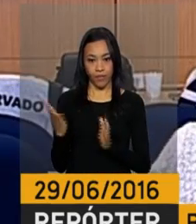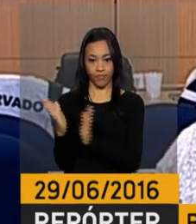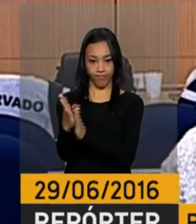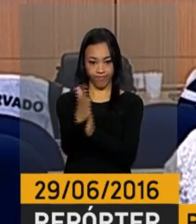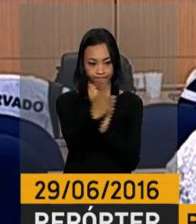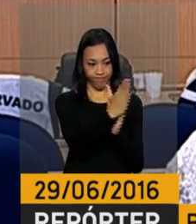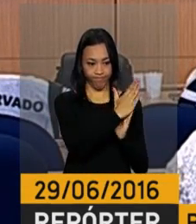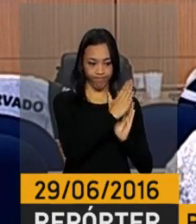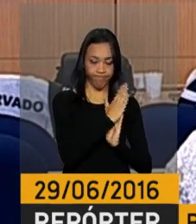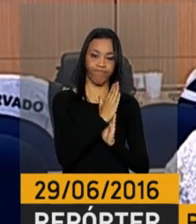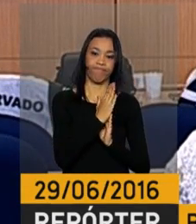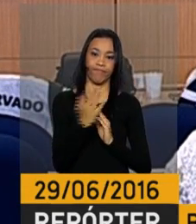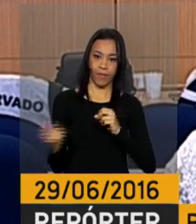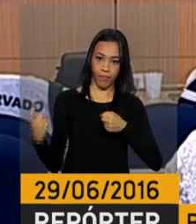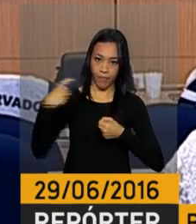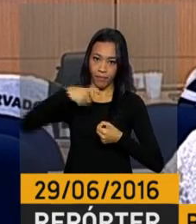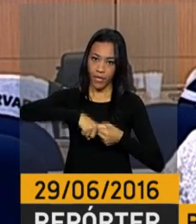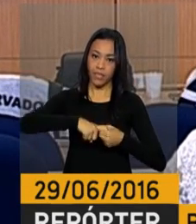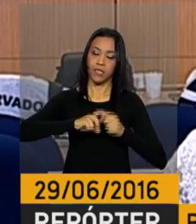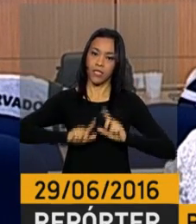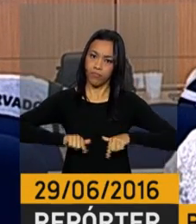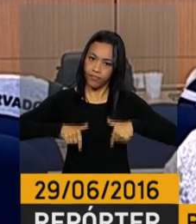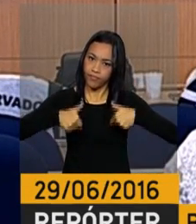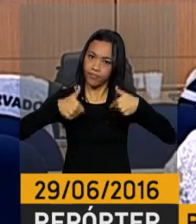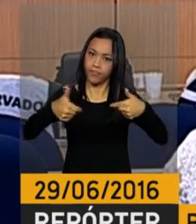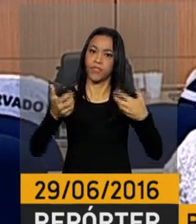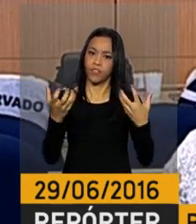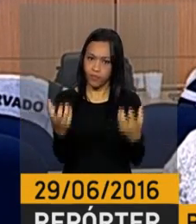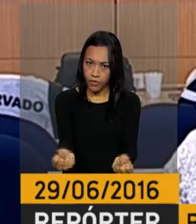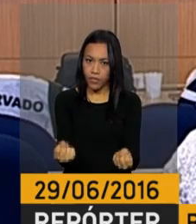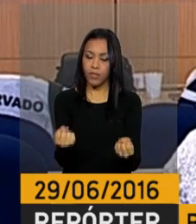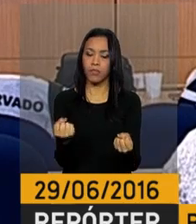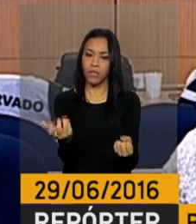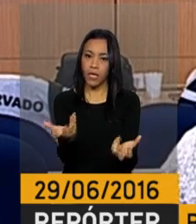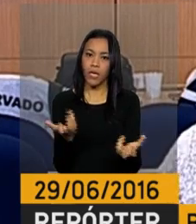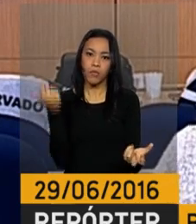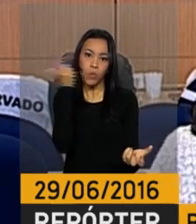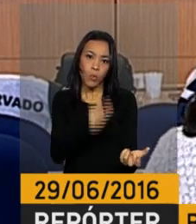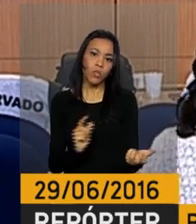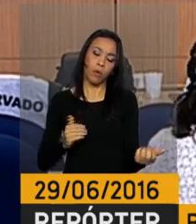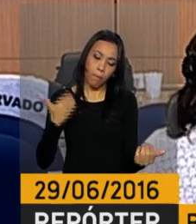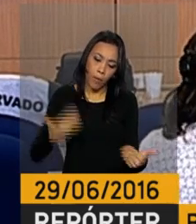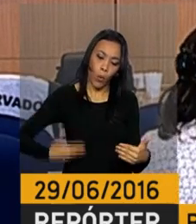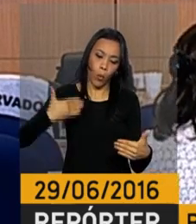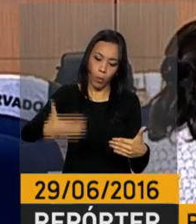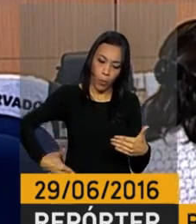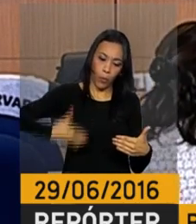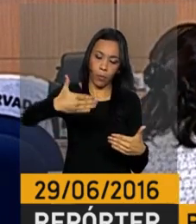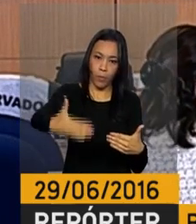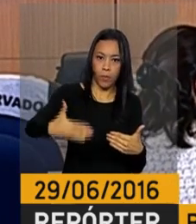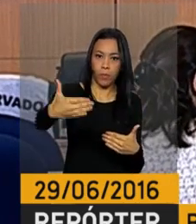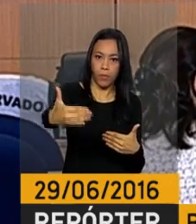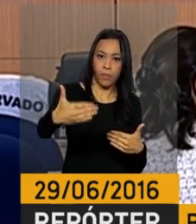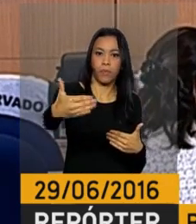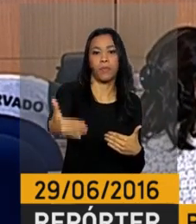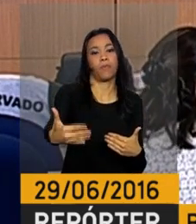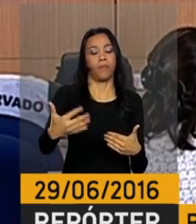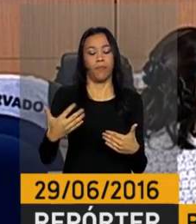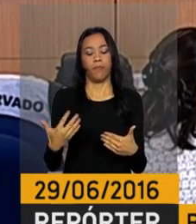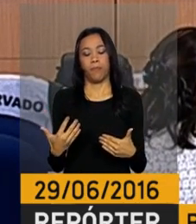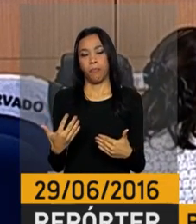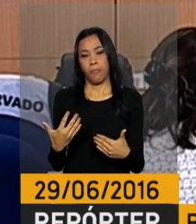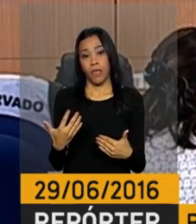de Mundo por essa parceria que temos dizer que vamos continuar pretendemos avançar eh o o máximo que pudermos